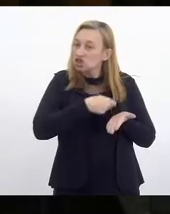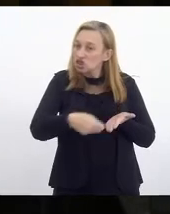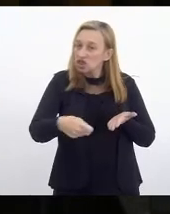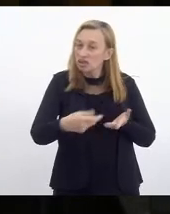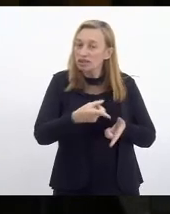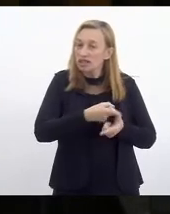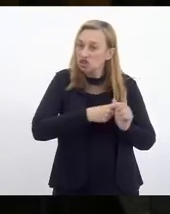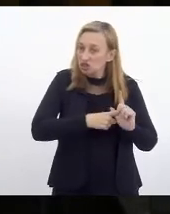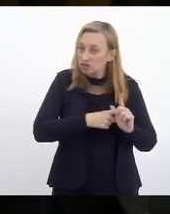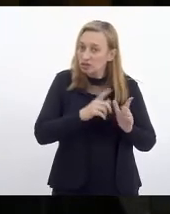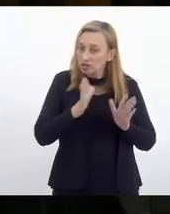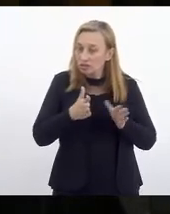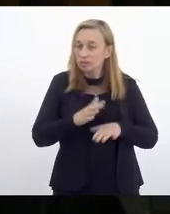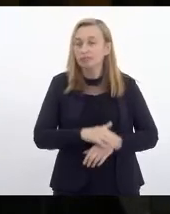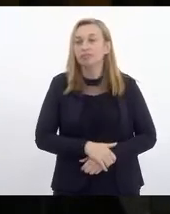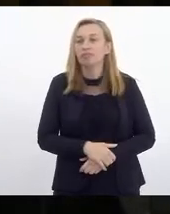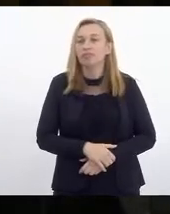ativa,